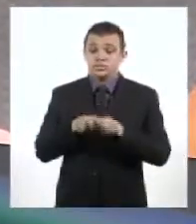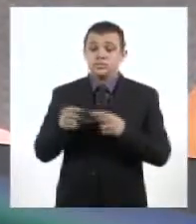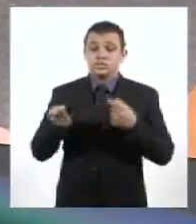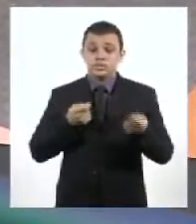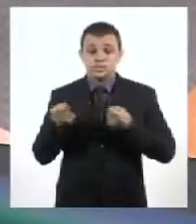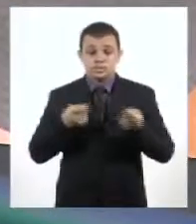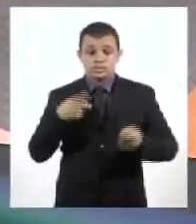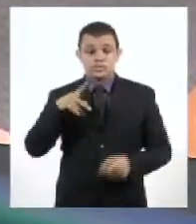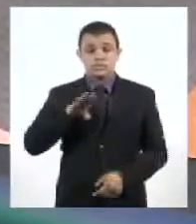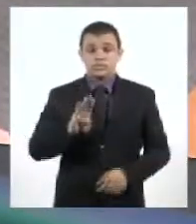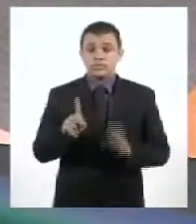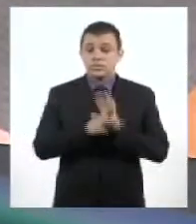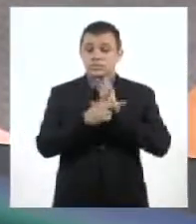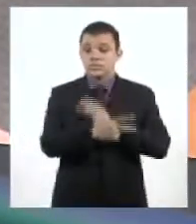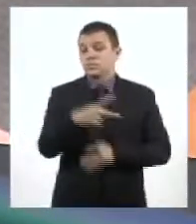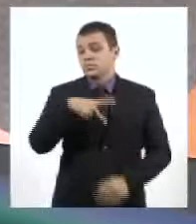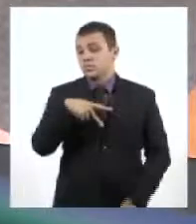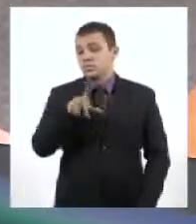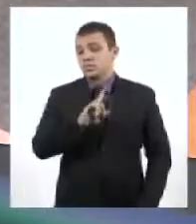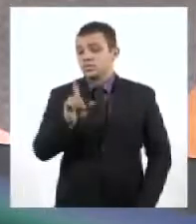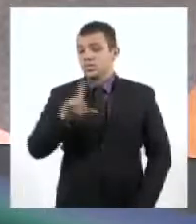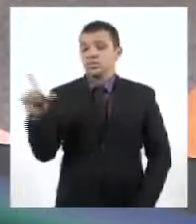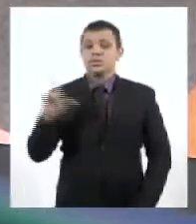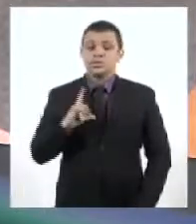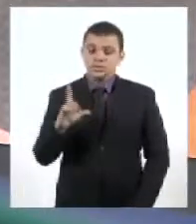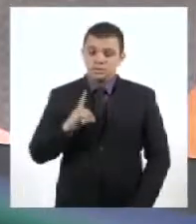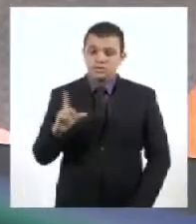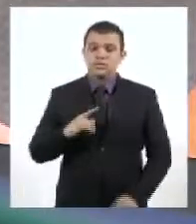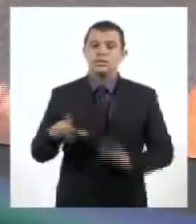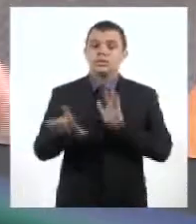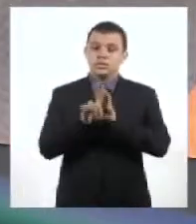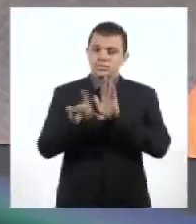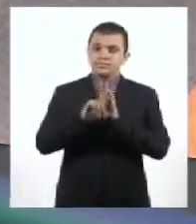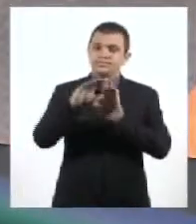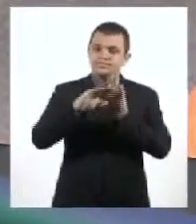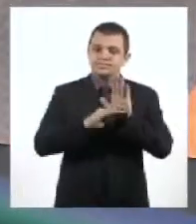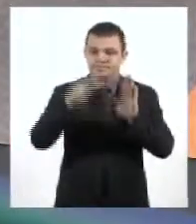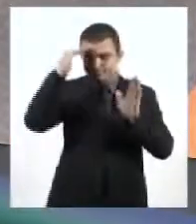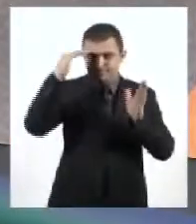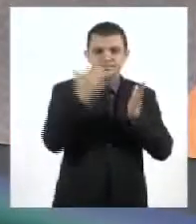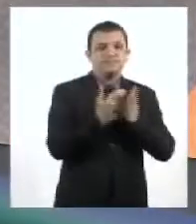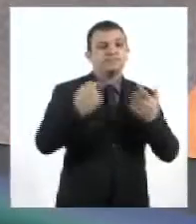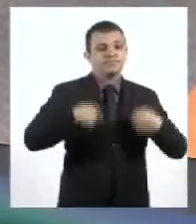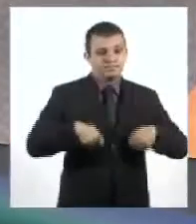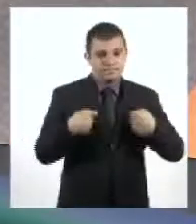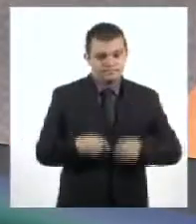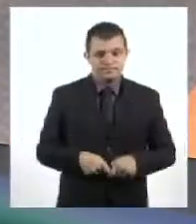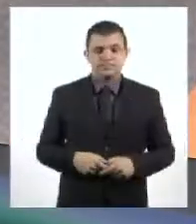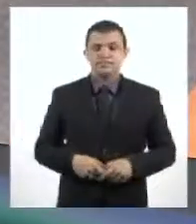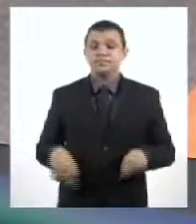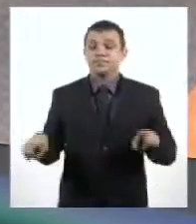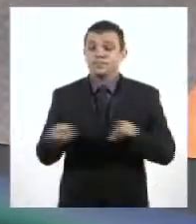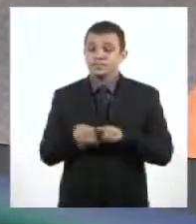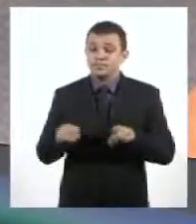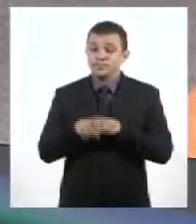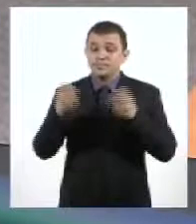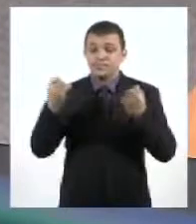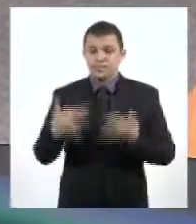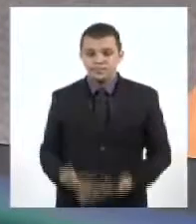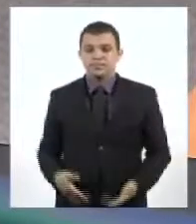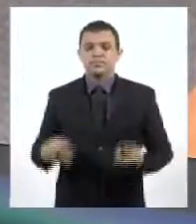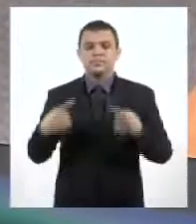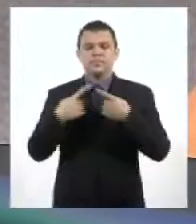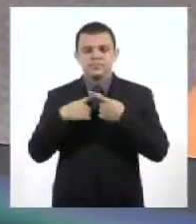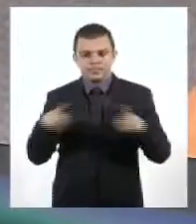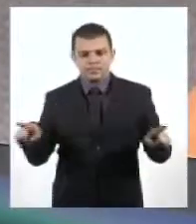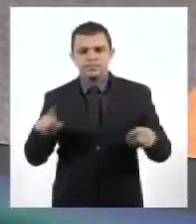A administração pública tem preceitos e tem procedimento legal. E foi colocado e cobrando a